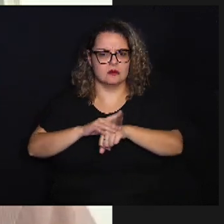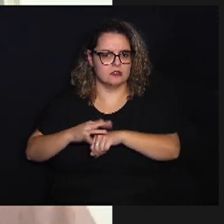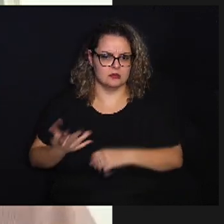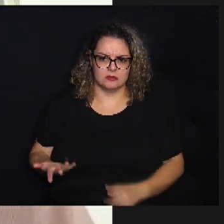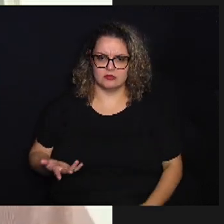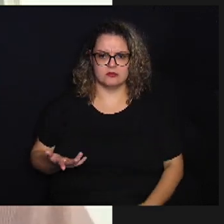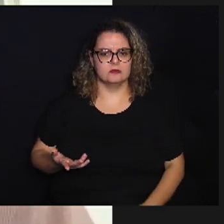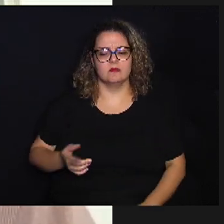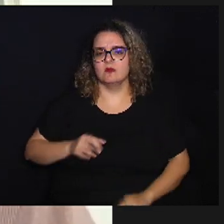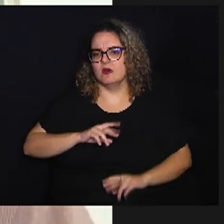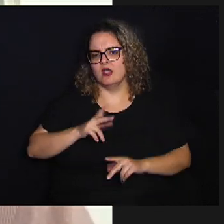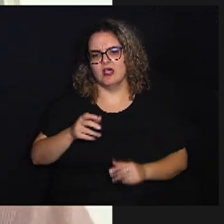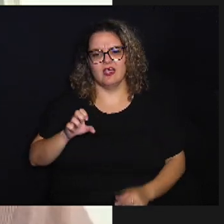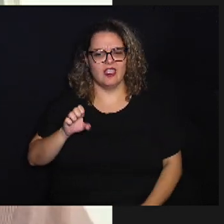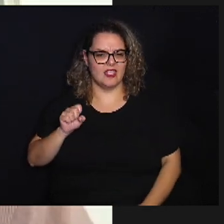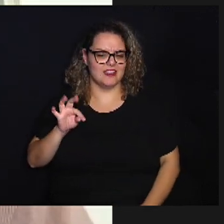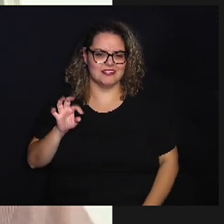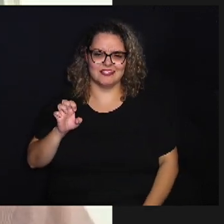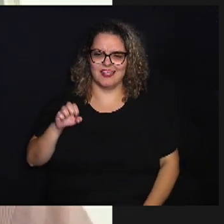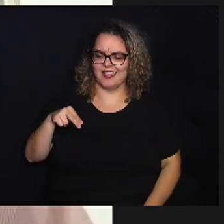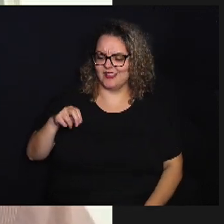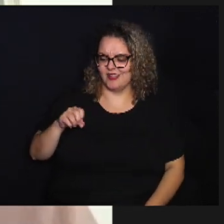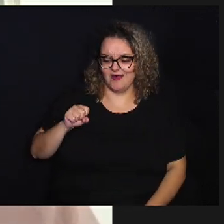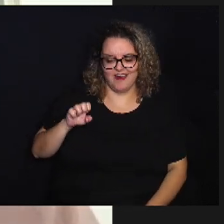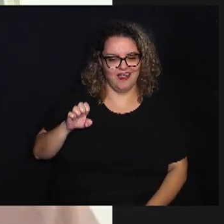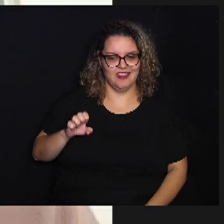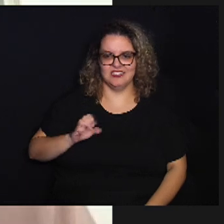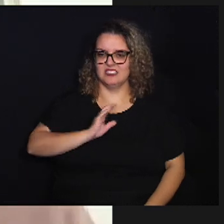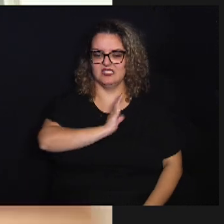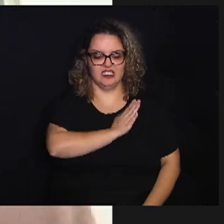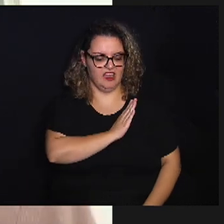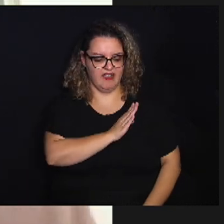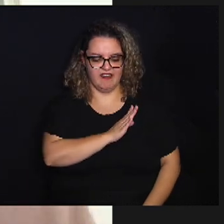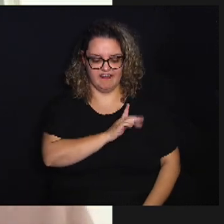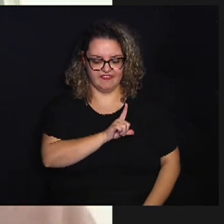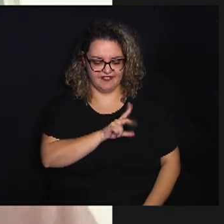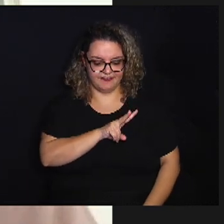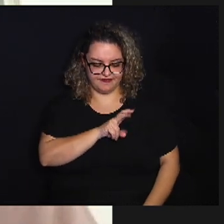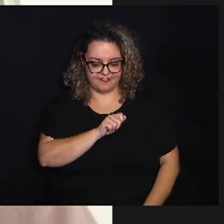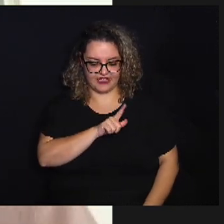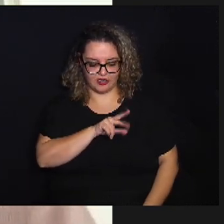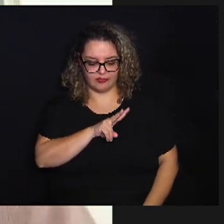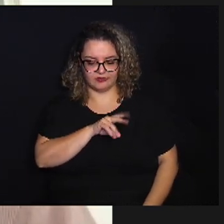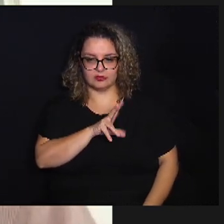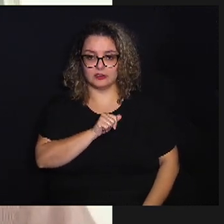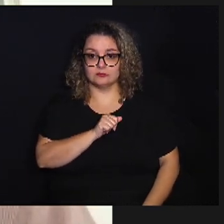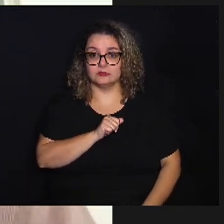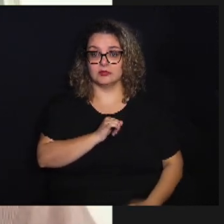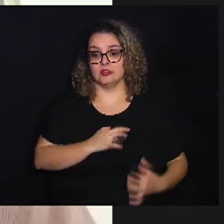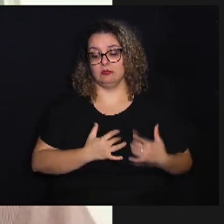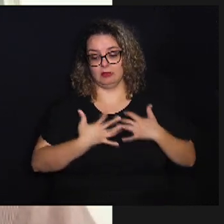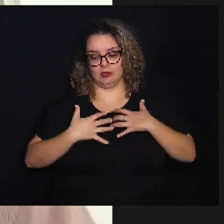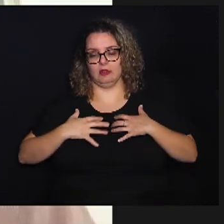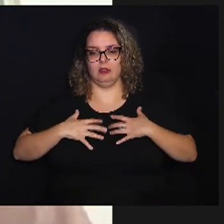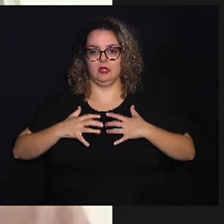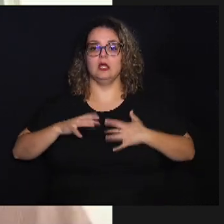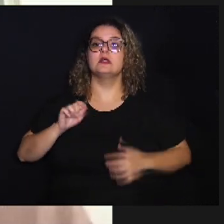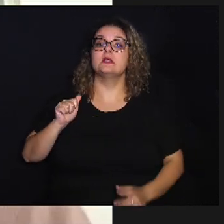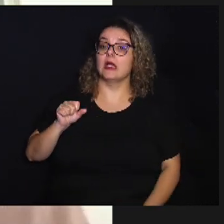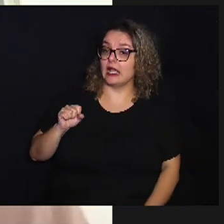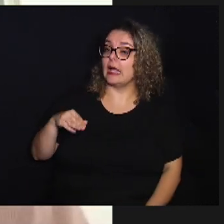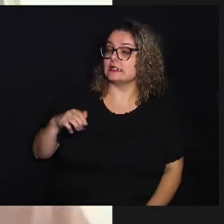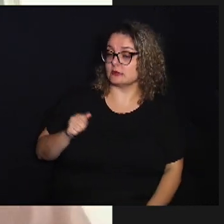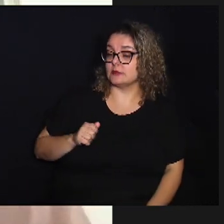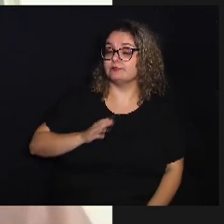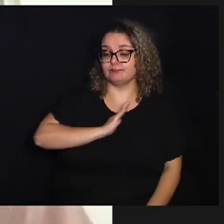valvares também, estenoses de valvas, pode causar também esse refluxo de líquido para o pulmão e causar essa asma cardíaca. Então, está dentro de